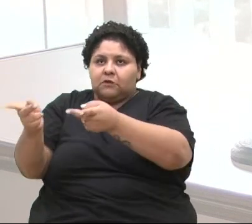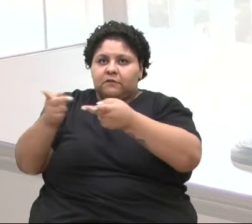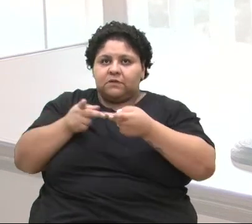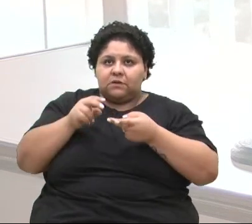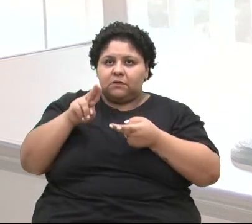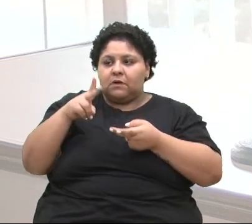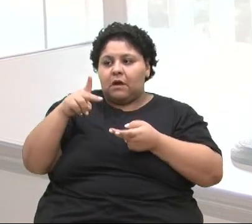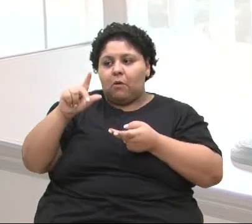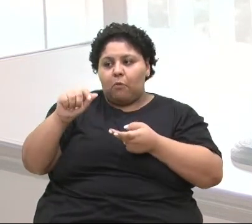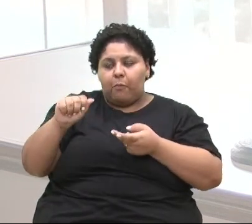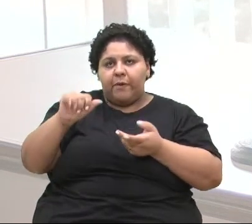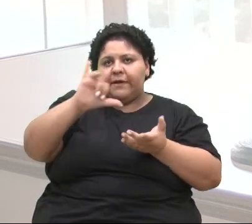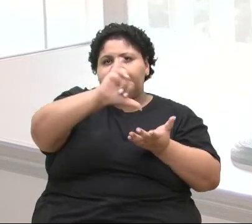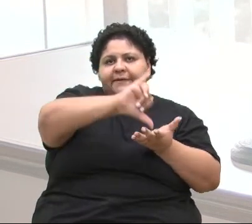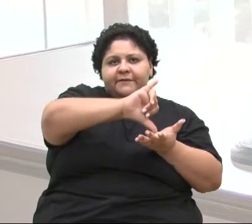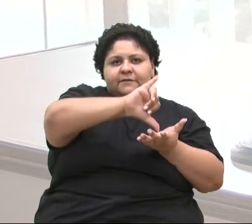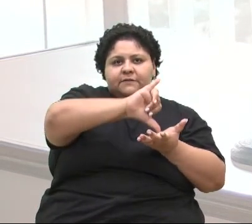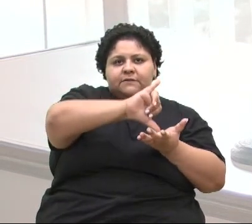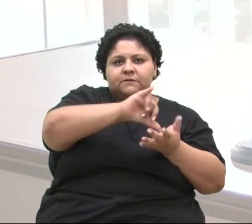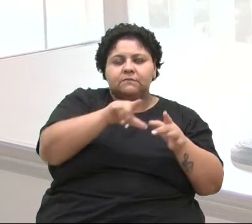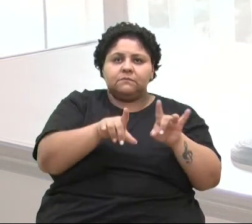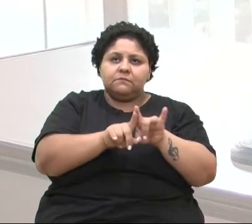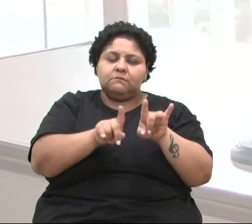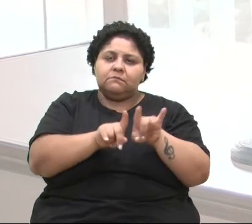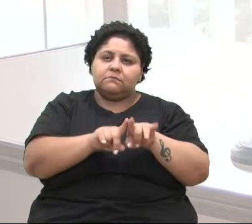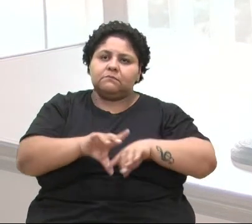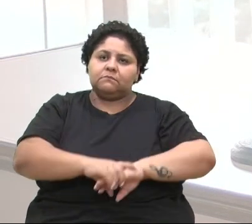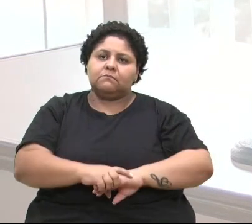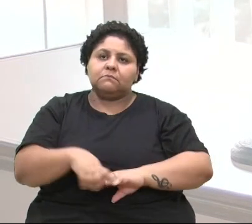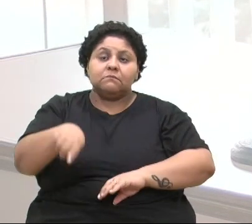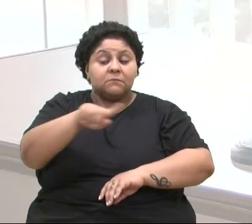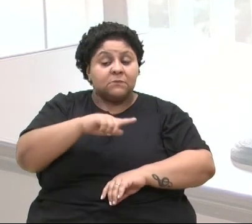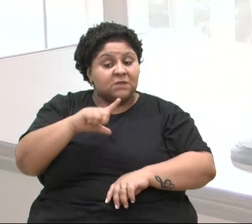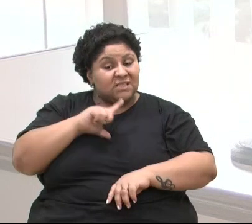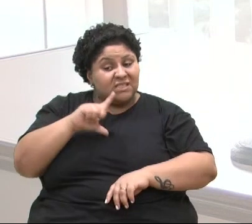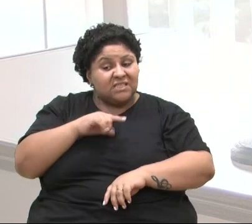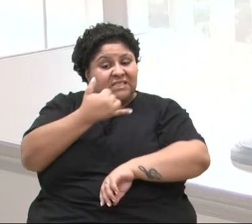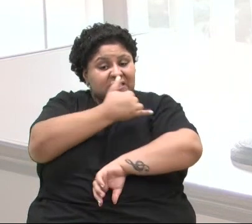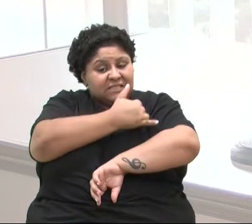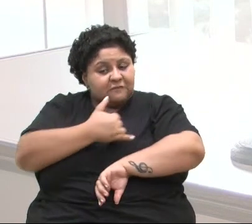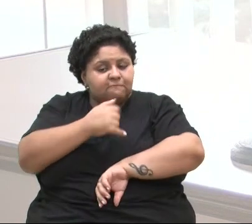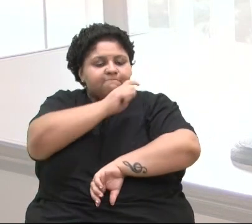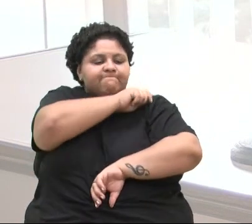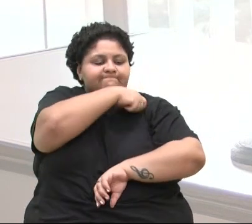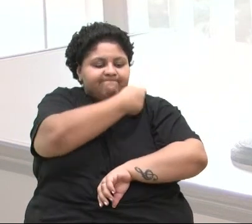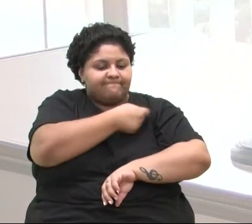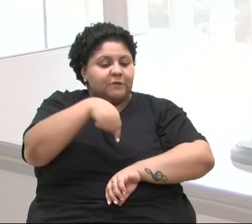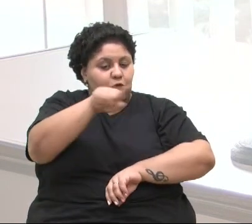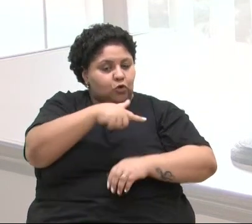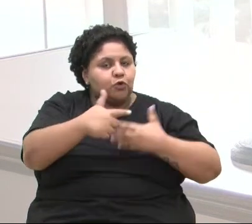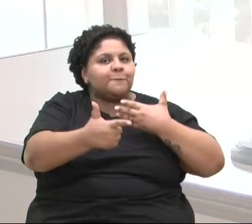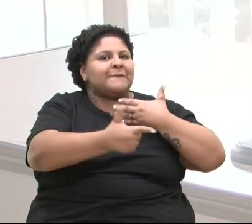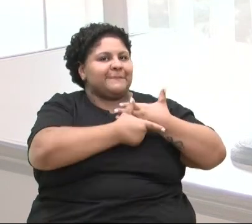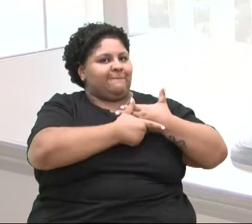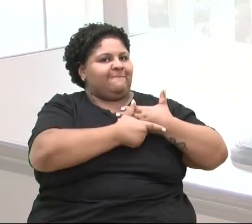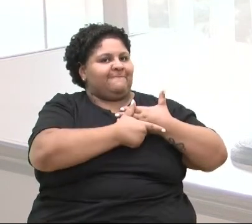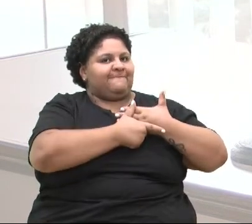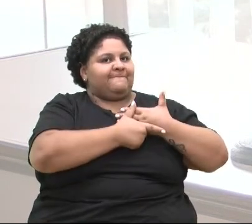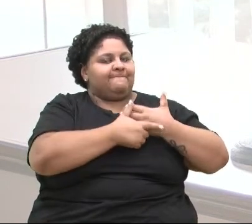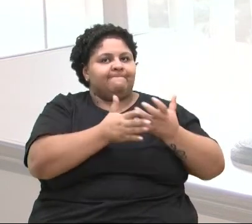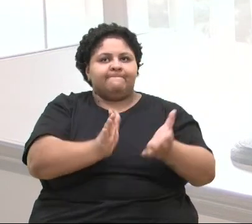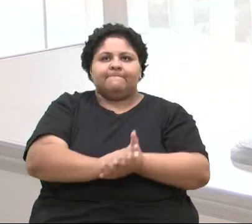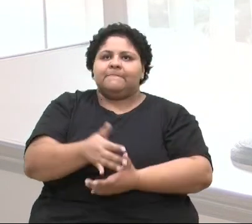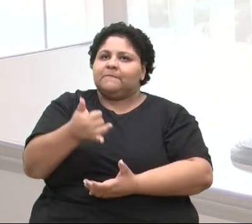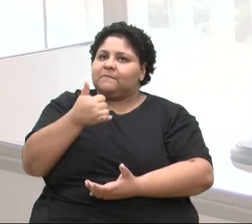Central, porque não adianta, a comunidade chama e a gente tem que passar, tem que fiscalizar, é o nosso papel.